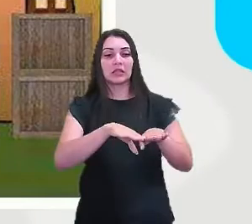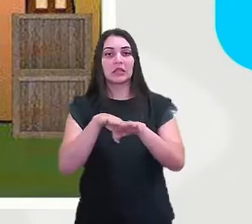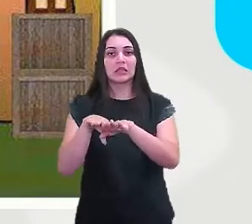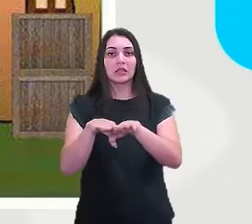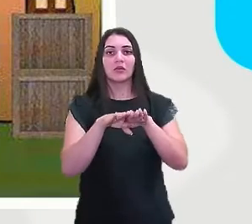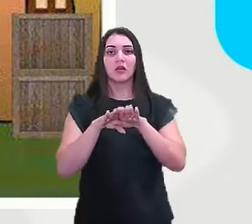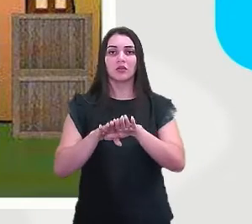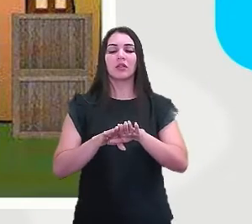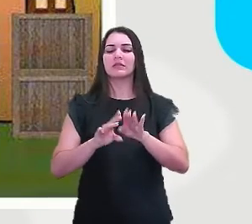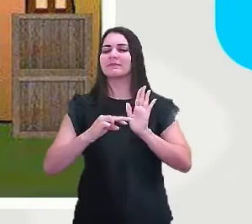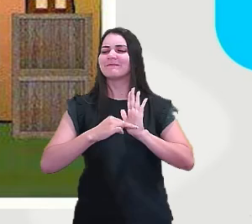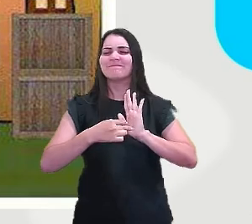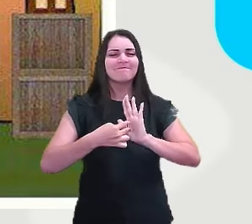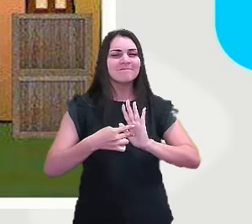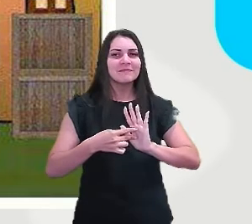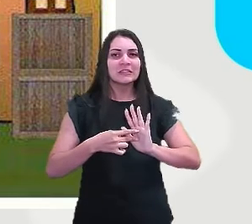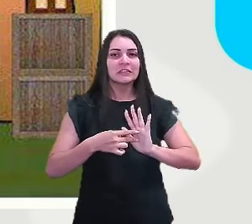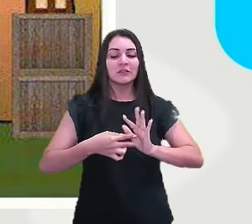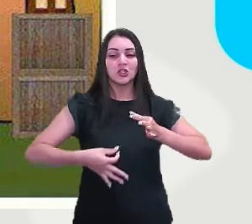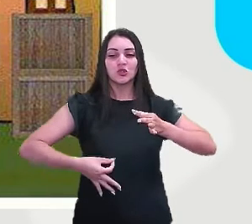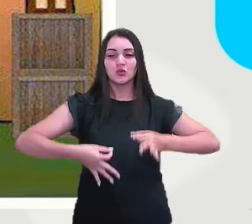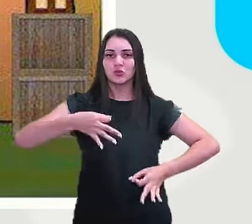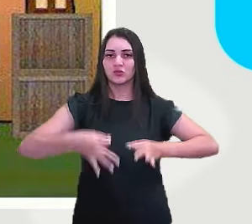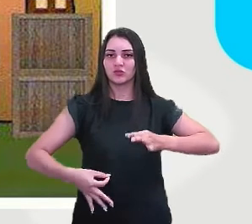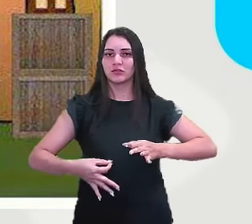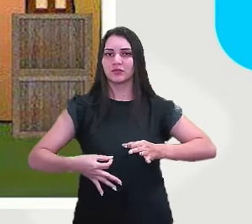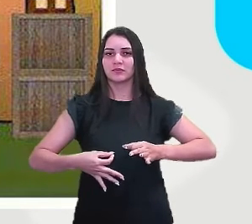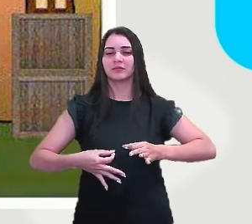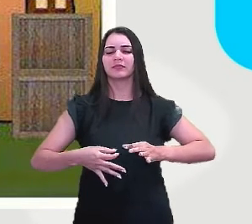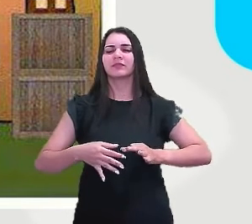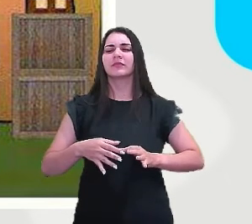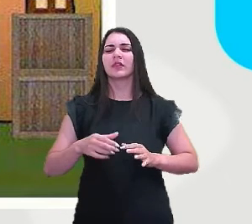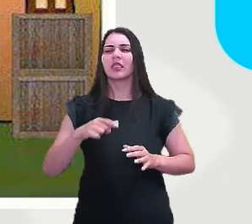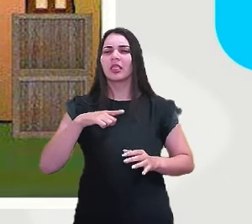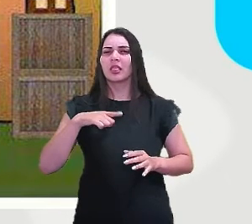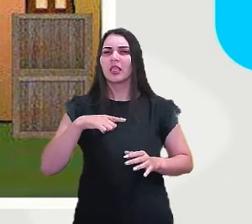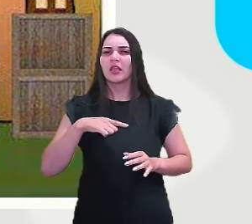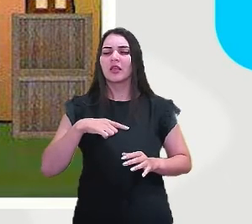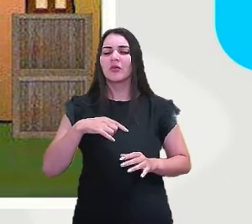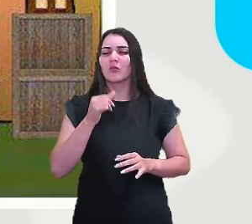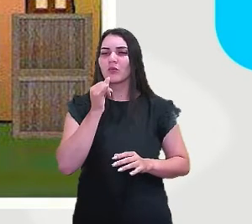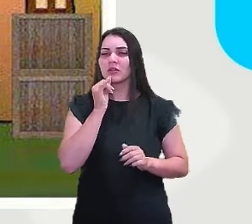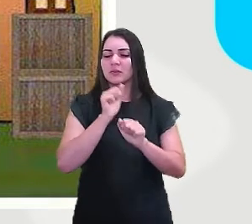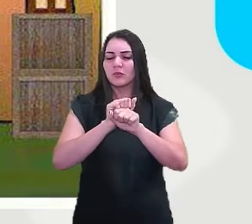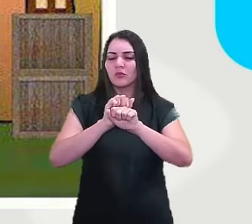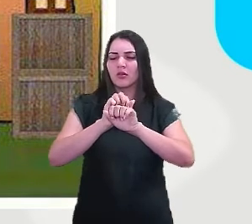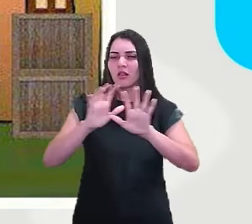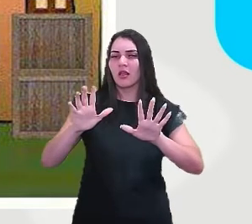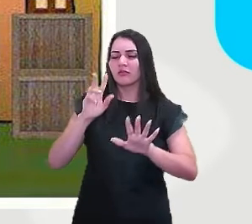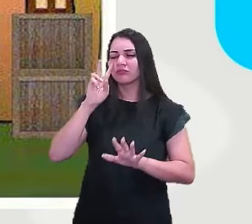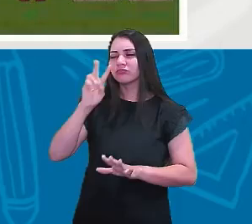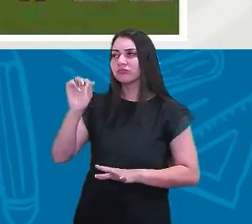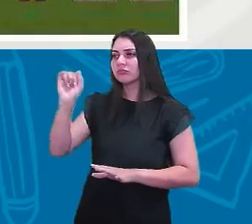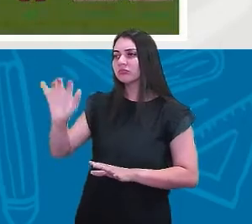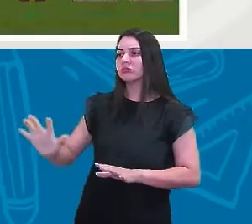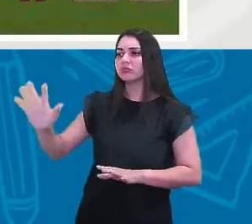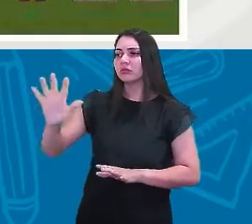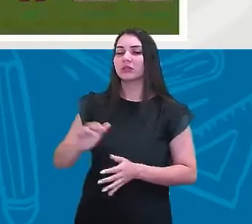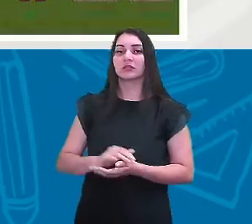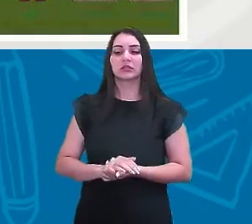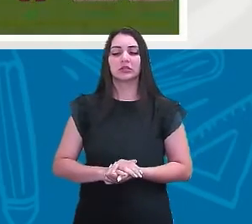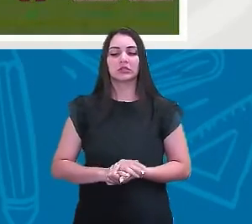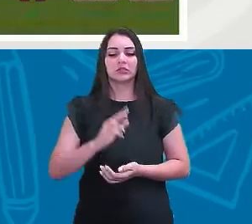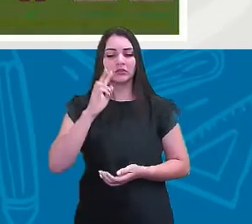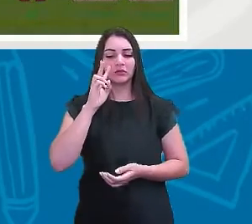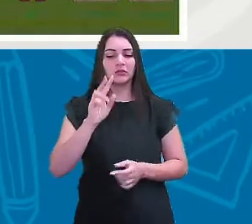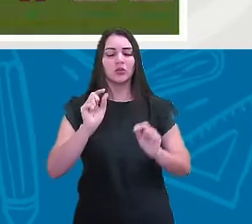Igualdade não significa justiça. Vamos ver um exemplo claro disso. Olha só essa imagem. Vocês estão vendo que